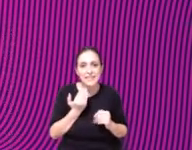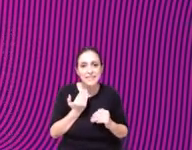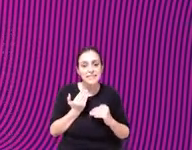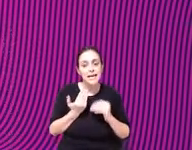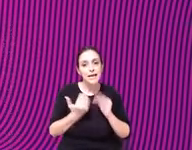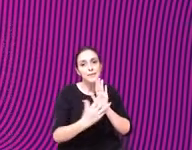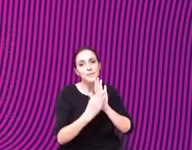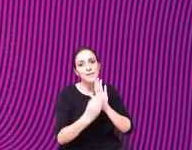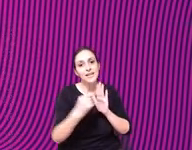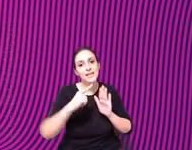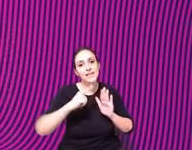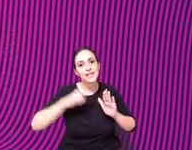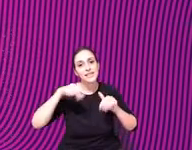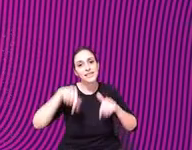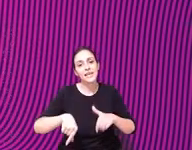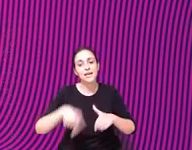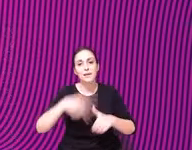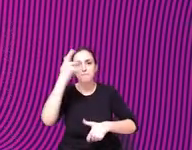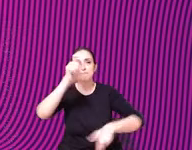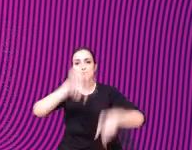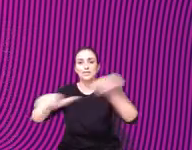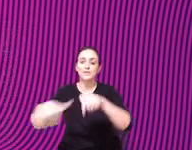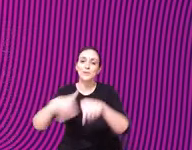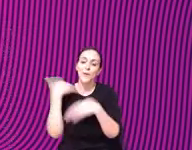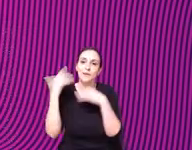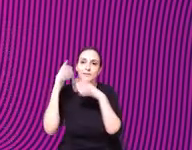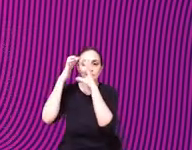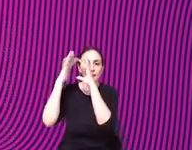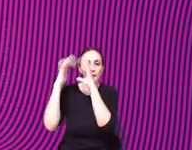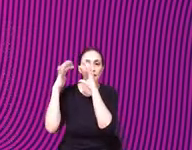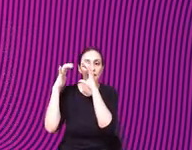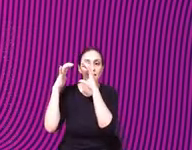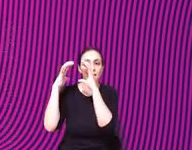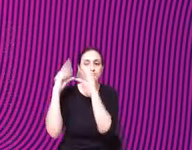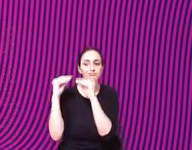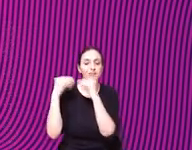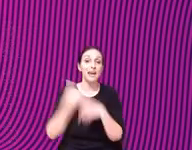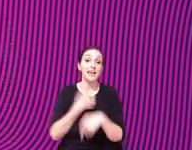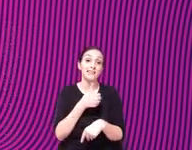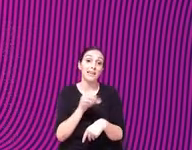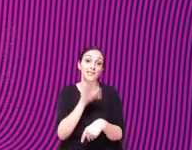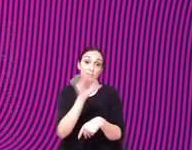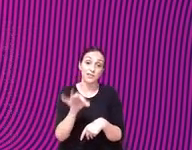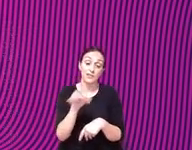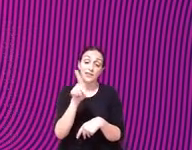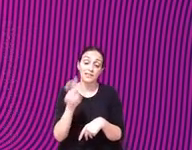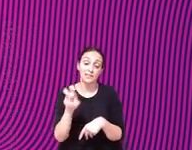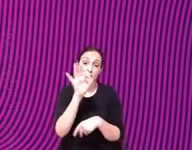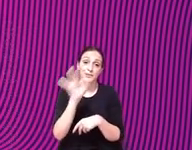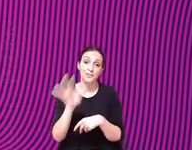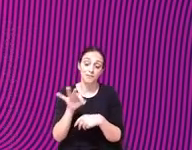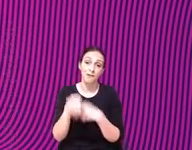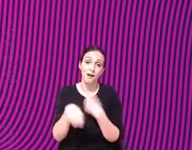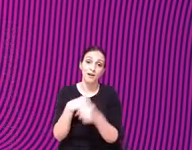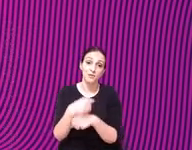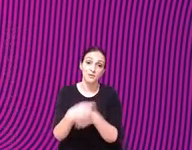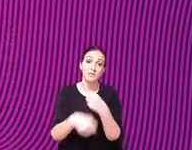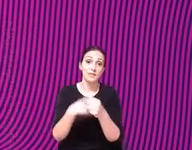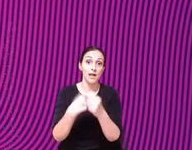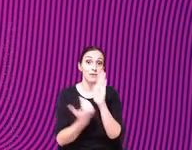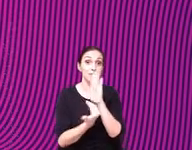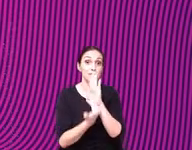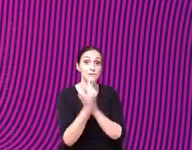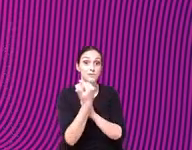que nós temos com doador falecido em morte encefálica. 10%, 15% ao ano. E para a gente aumentar